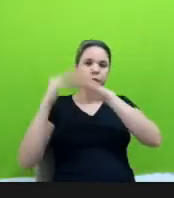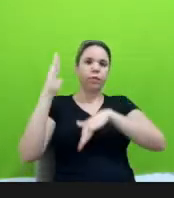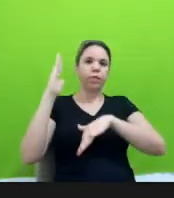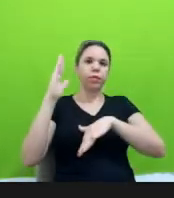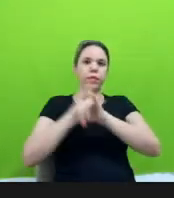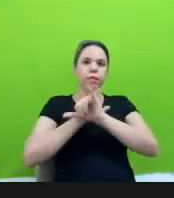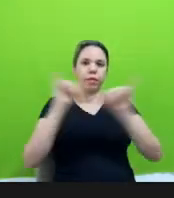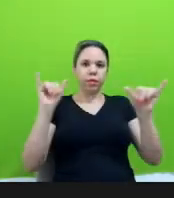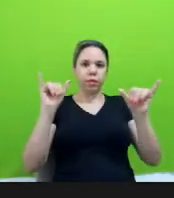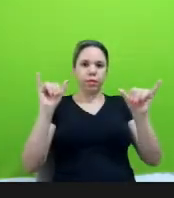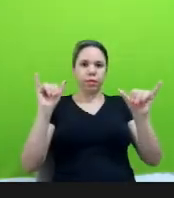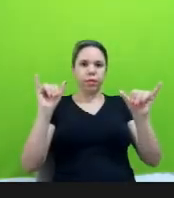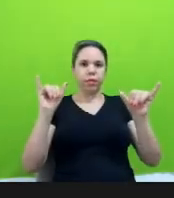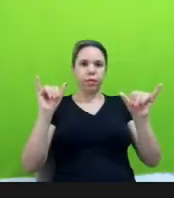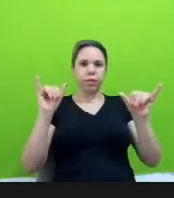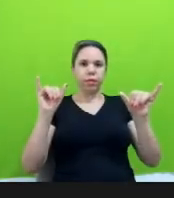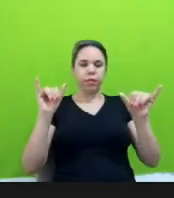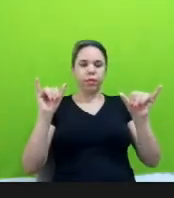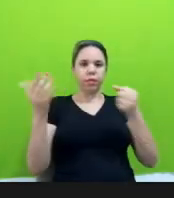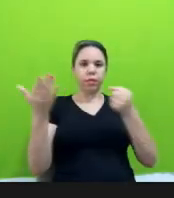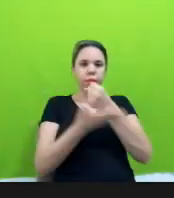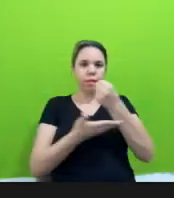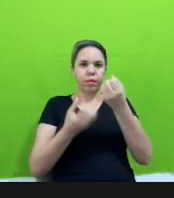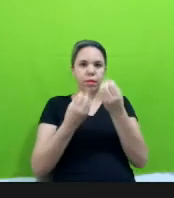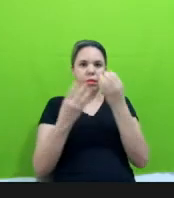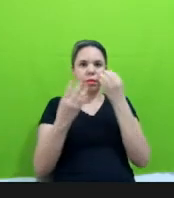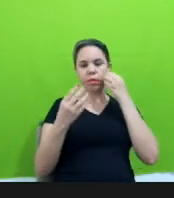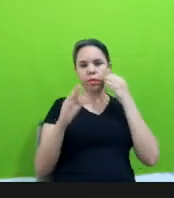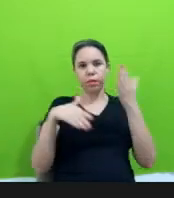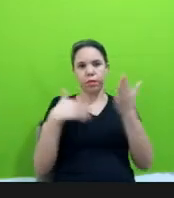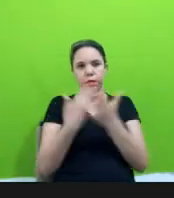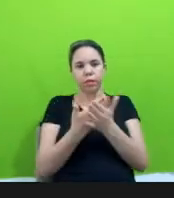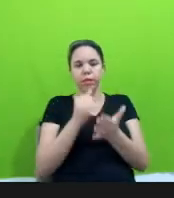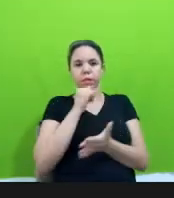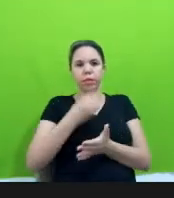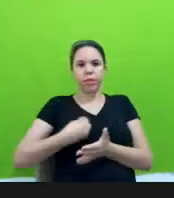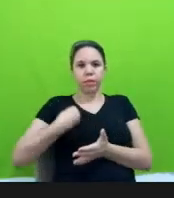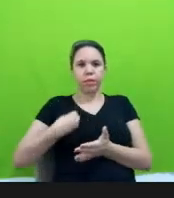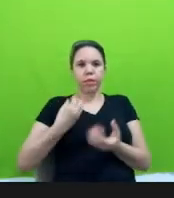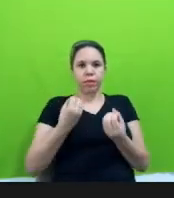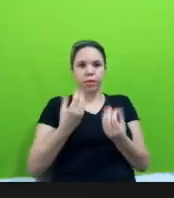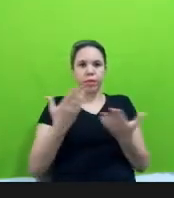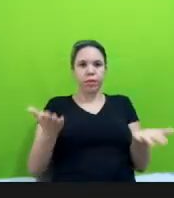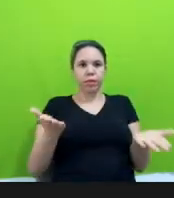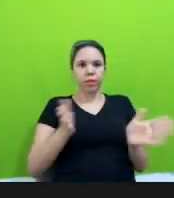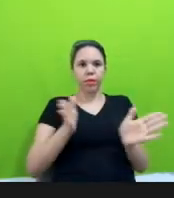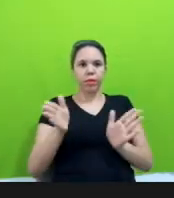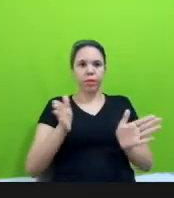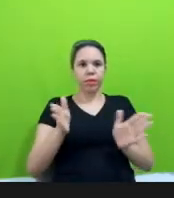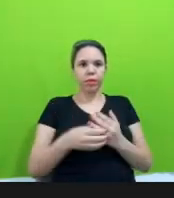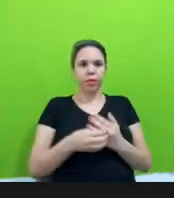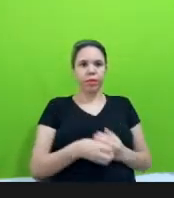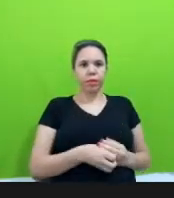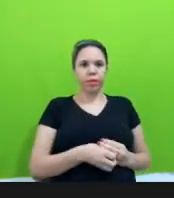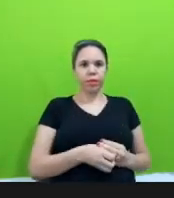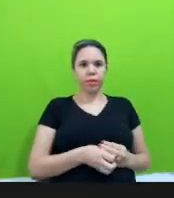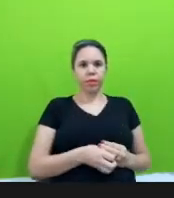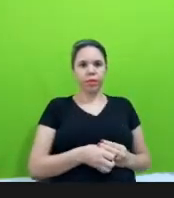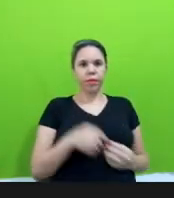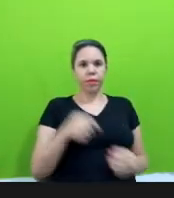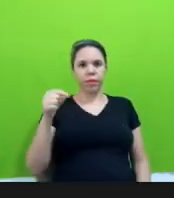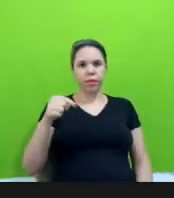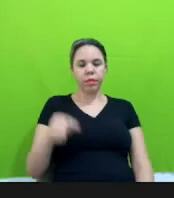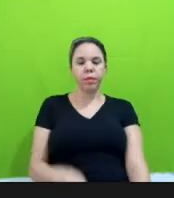divulgação e manutenção daquelas bases de dados que até então estavam acessíveis, né? E aqui